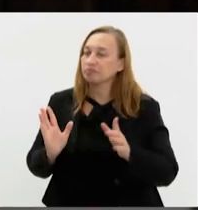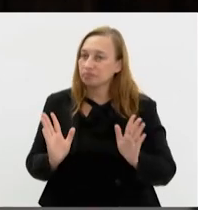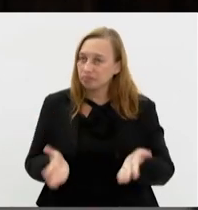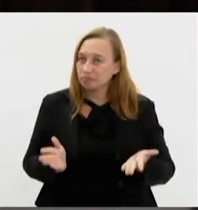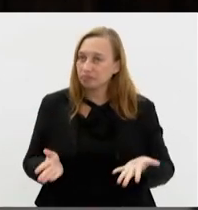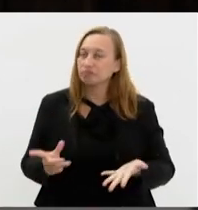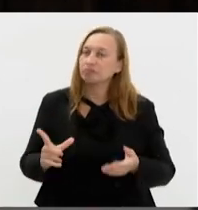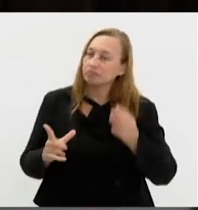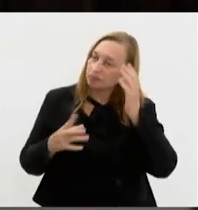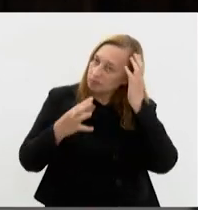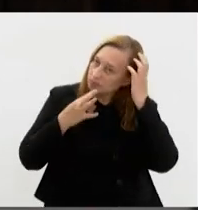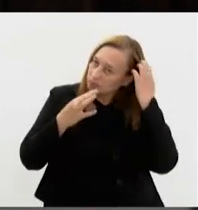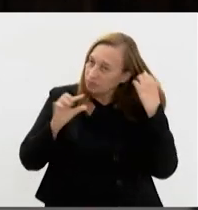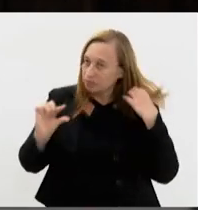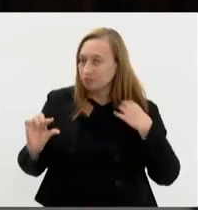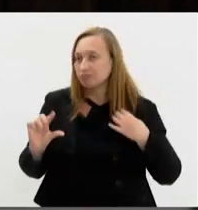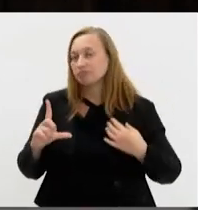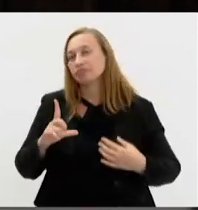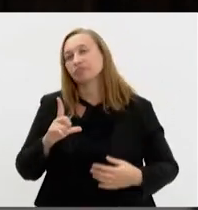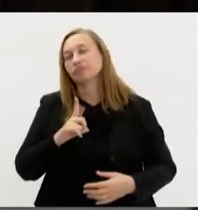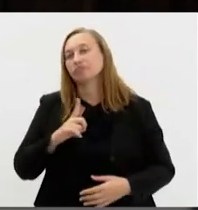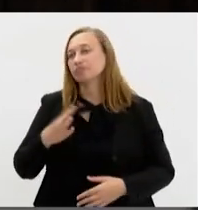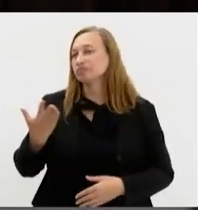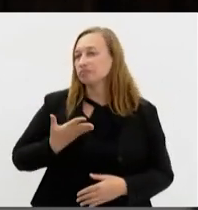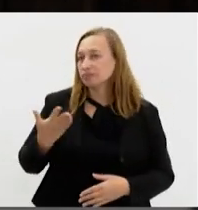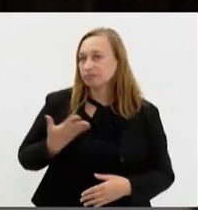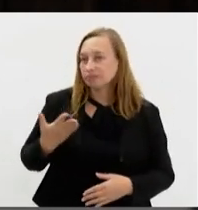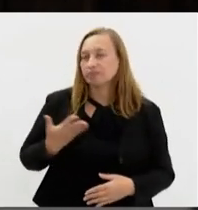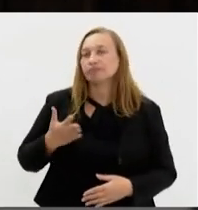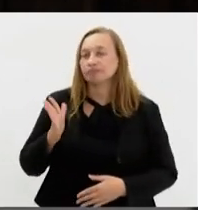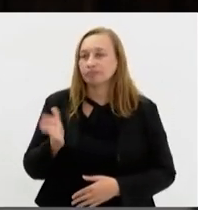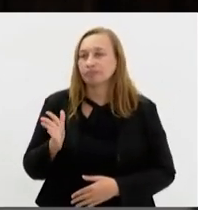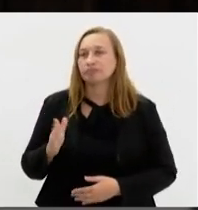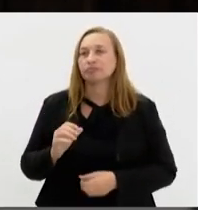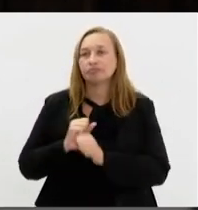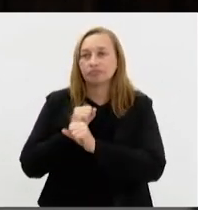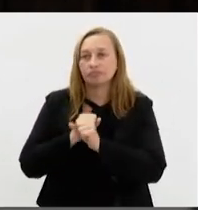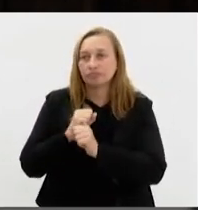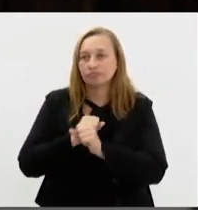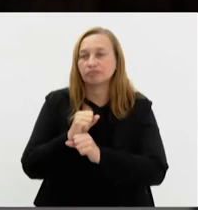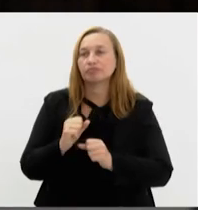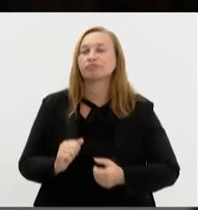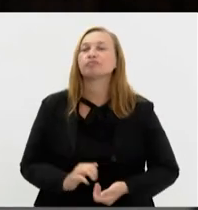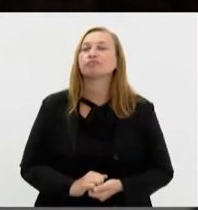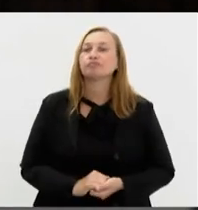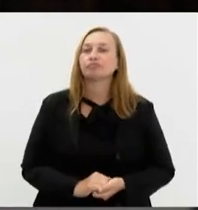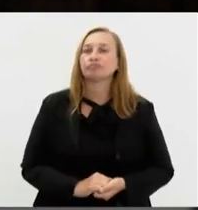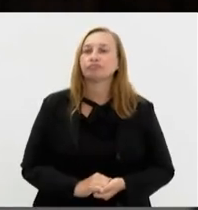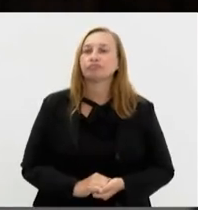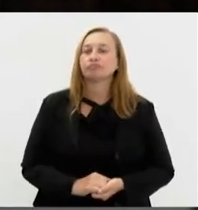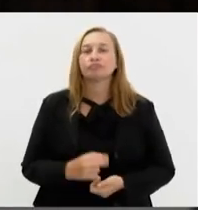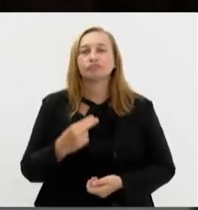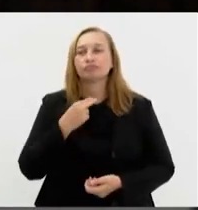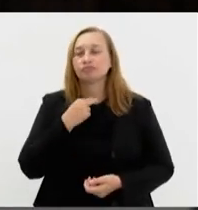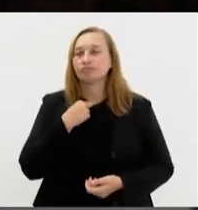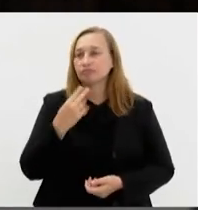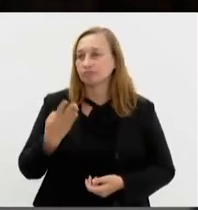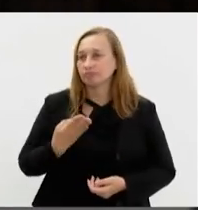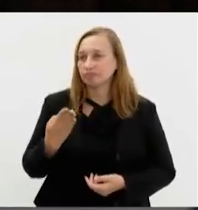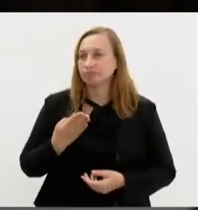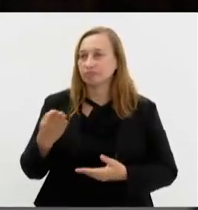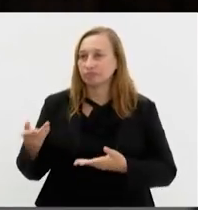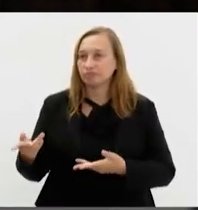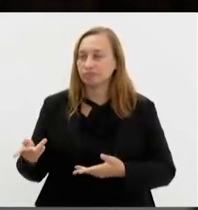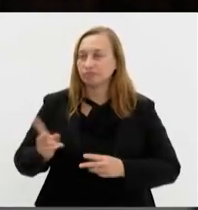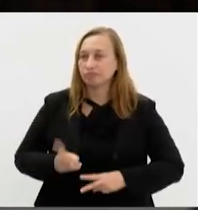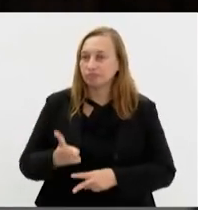que nós temos princialmente meu amigo Bruno Dub ex-colega Procurador Geral desse estado que esteve presente mais cedo não pode continuar Mas que